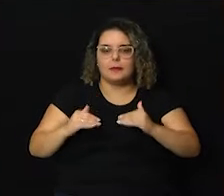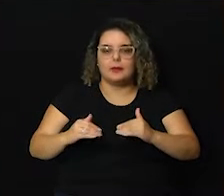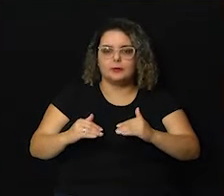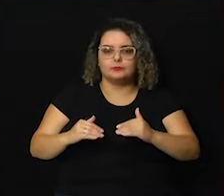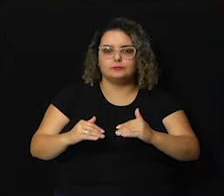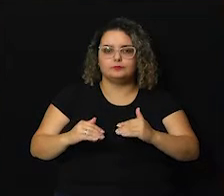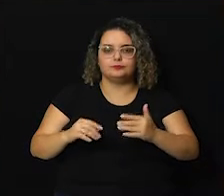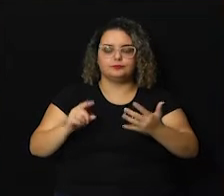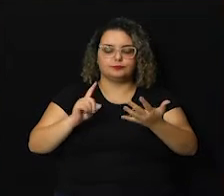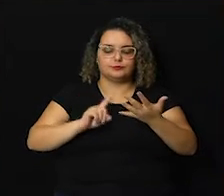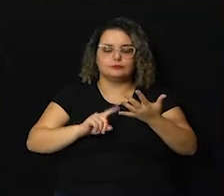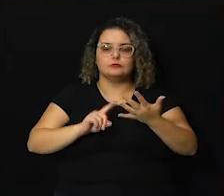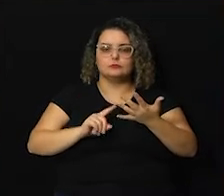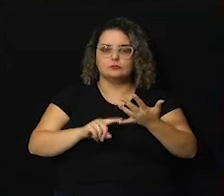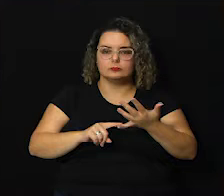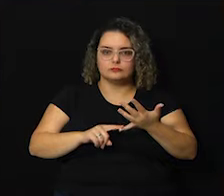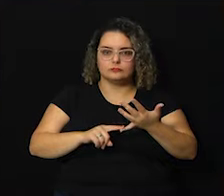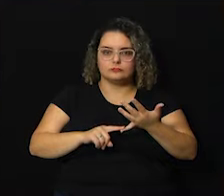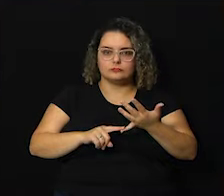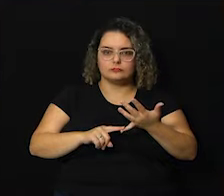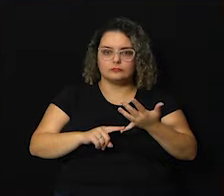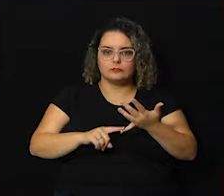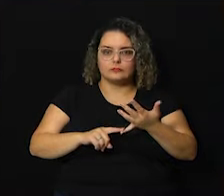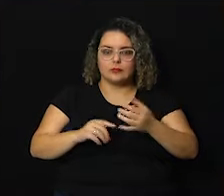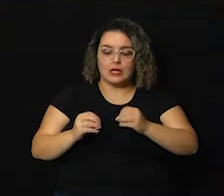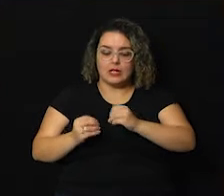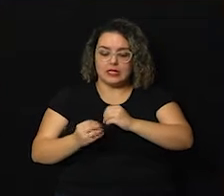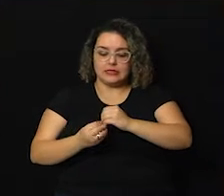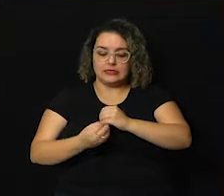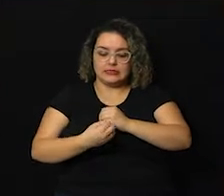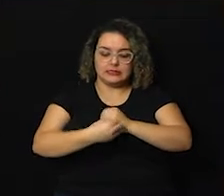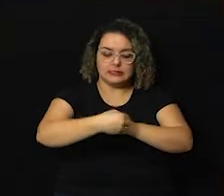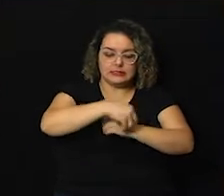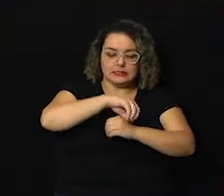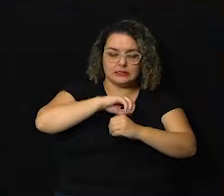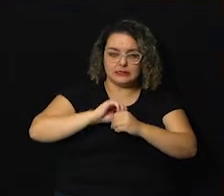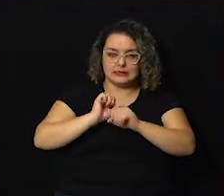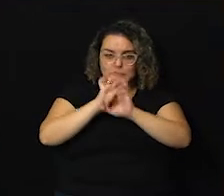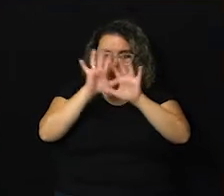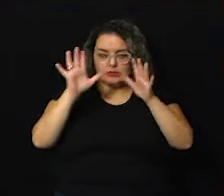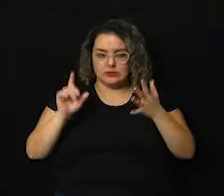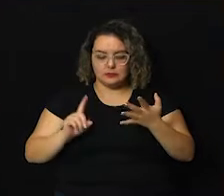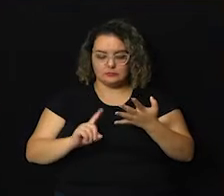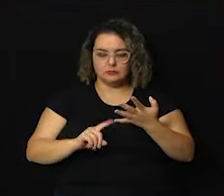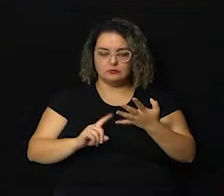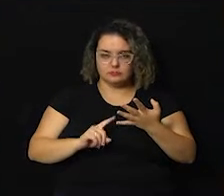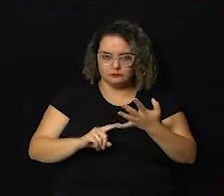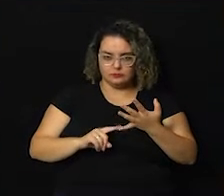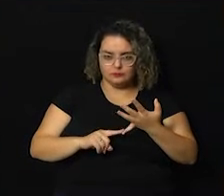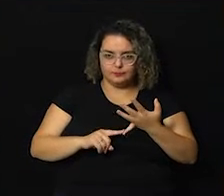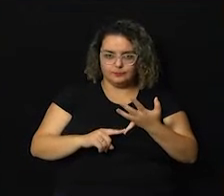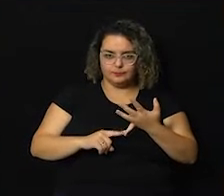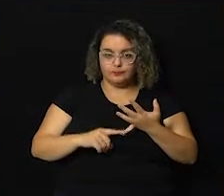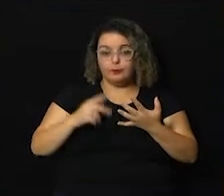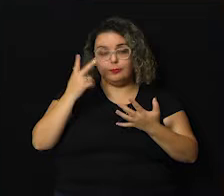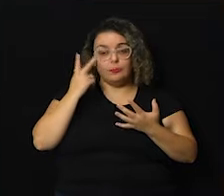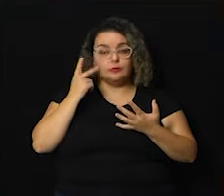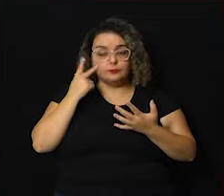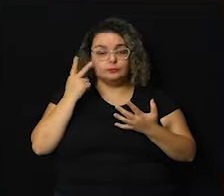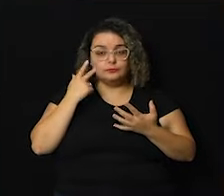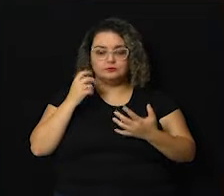tem o adenocarcinoma renal, que a gente chama de células claras, é um subtipo de câncer renal